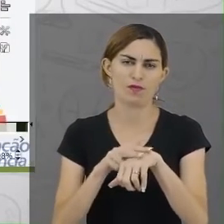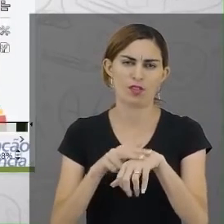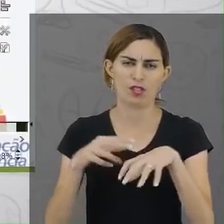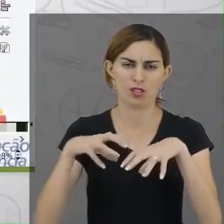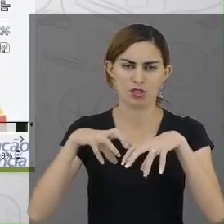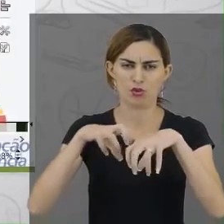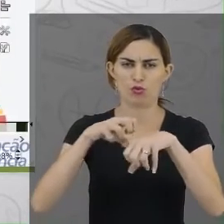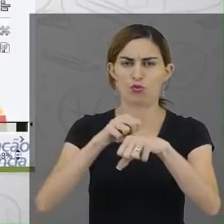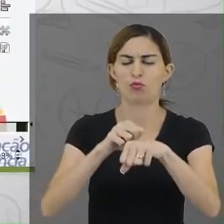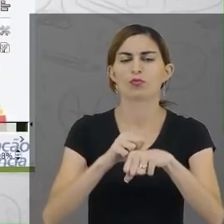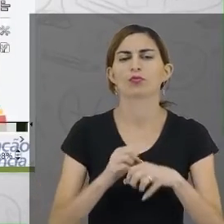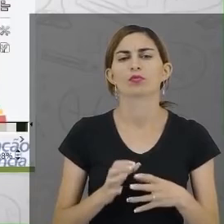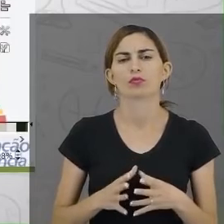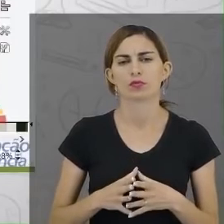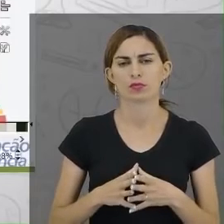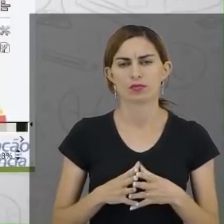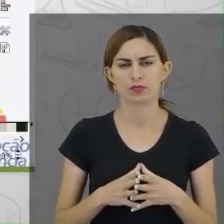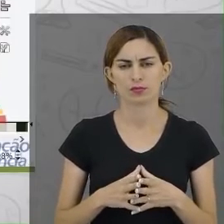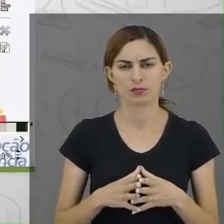mais escuro.